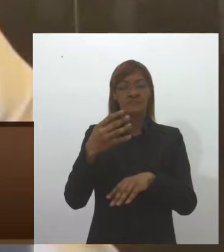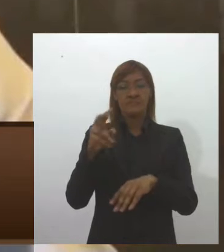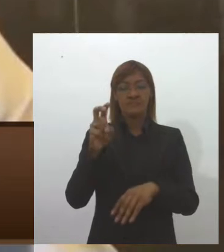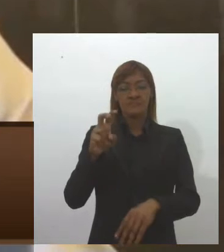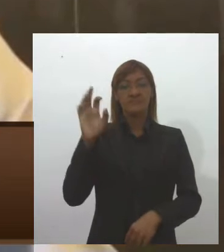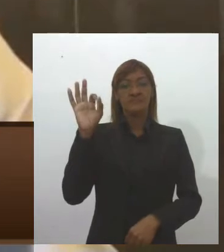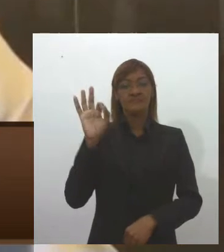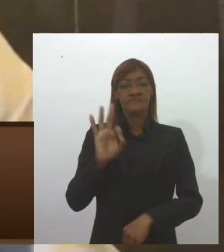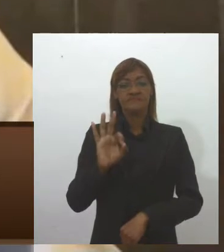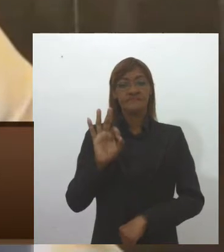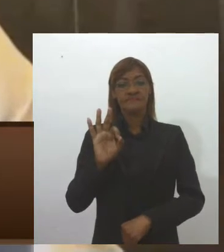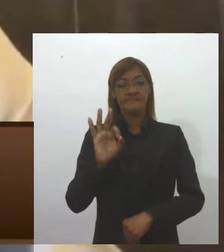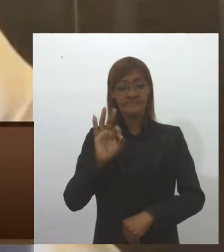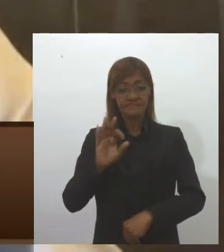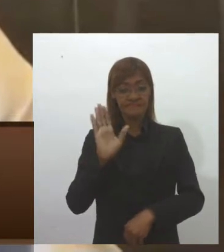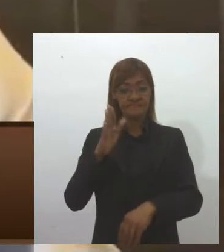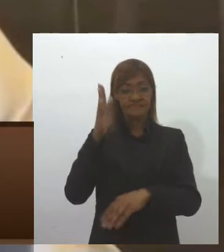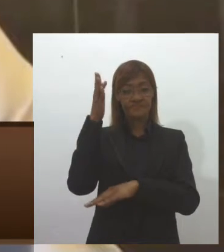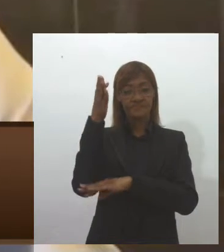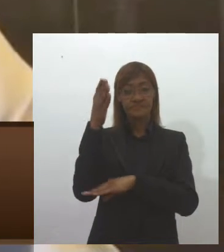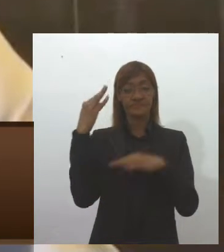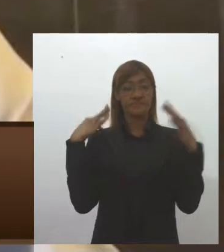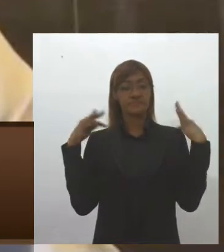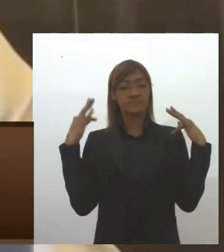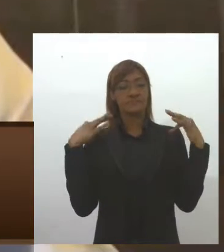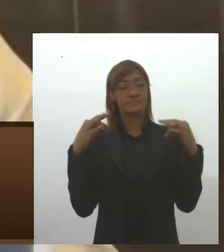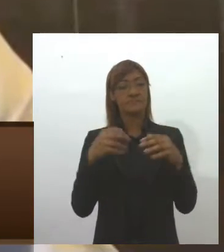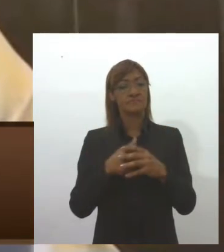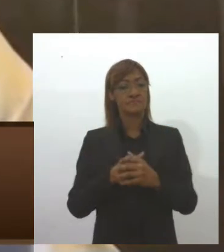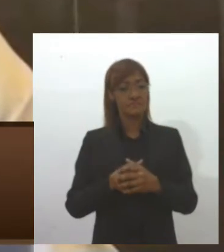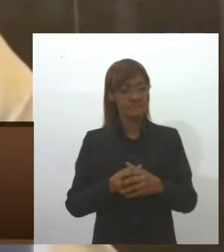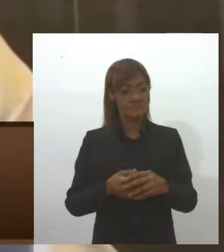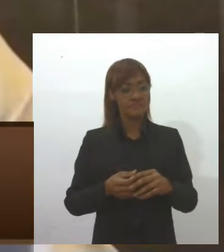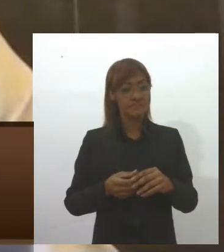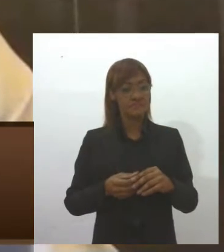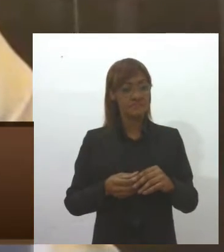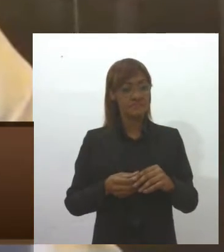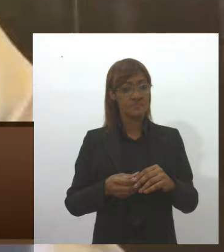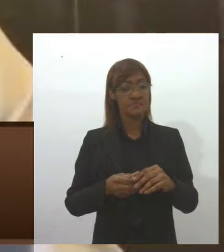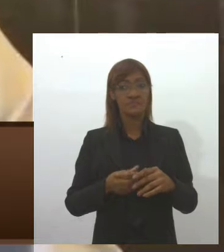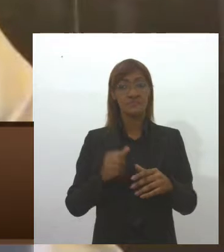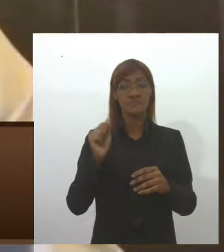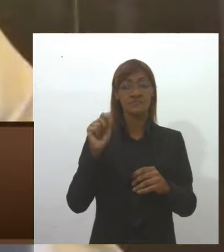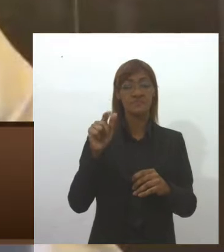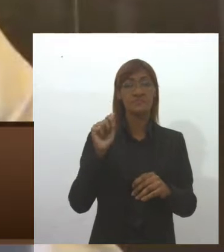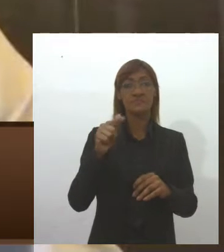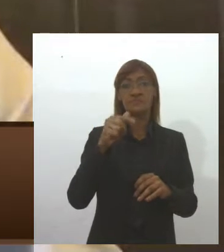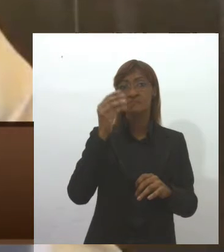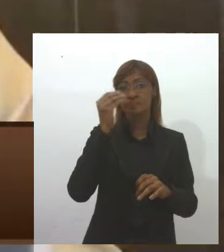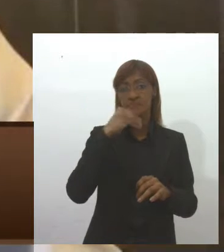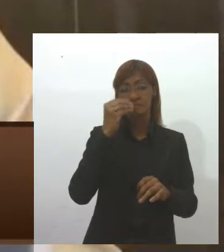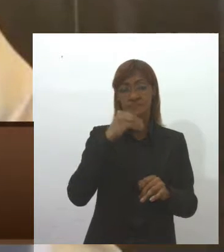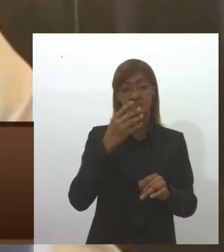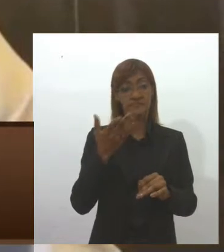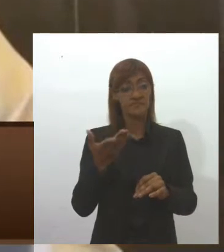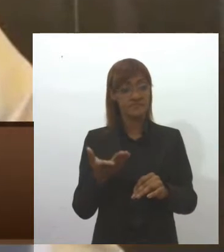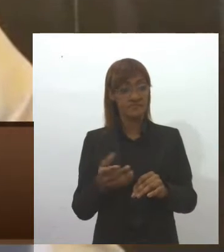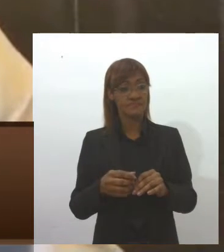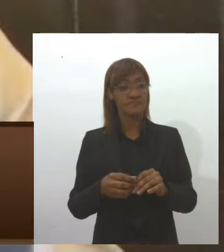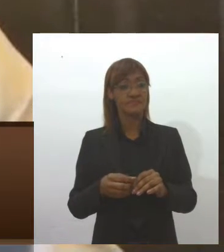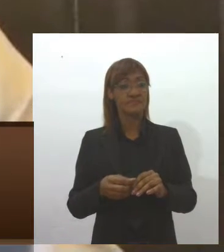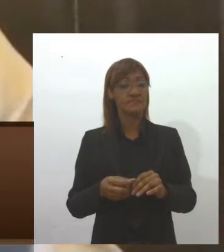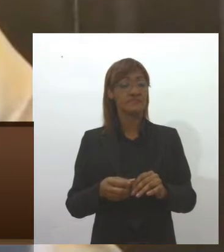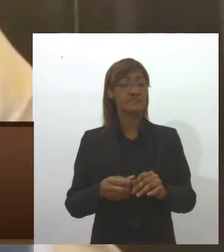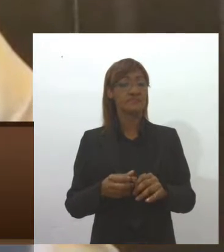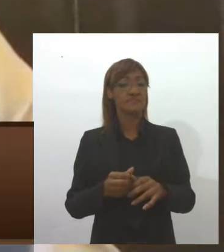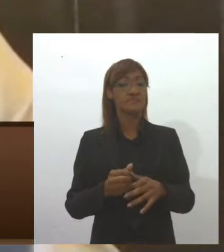45% na rede hoteleira. Agosto, historicamente, sempre foi um mês muito fraco aqui para a hotelaria em Sergipe, mas assim,